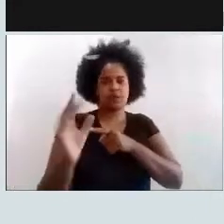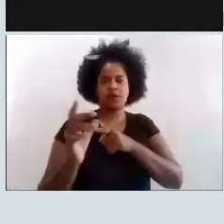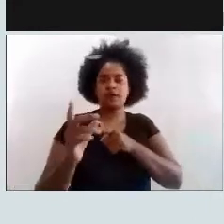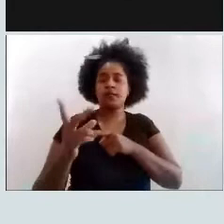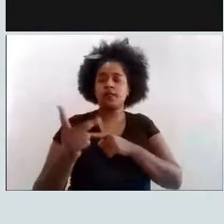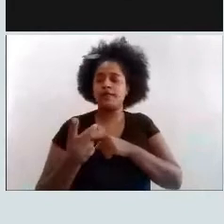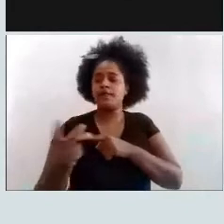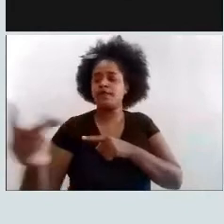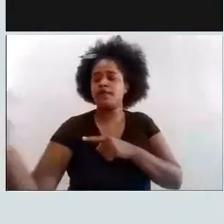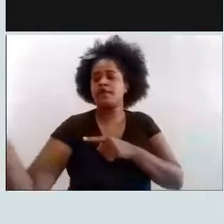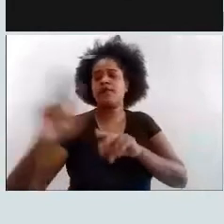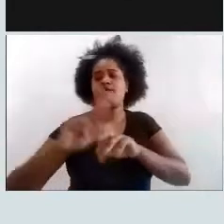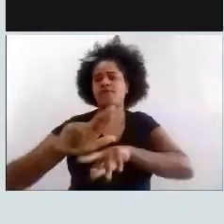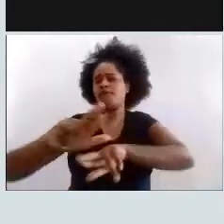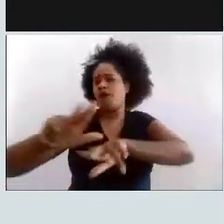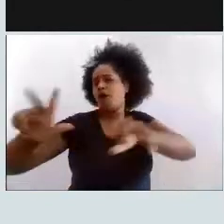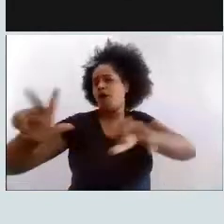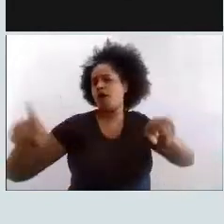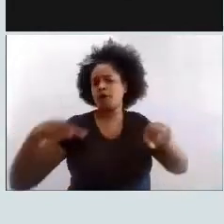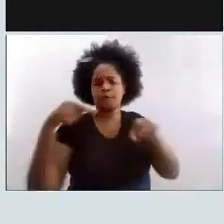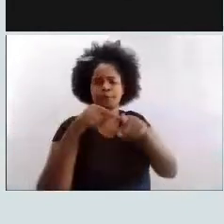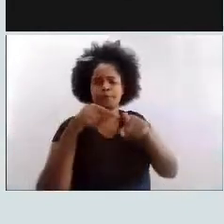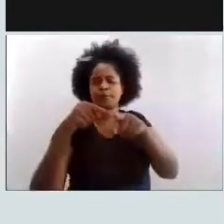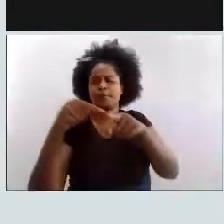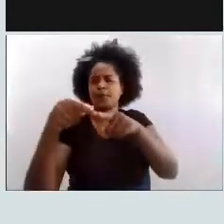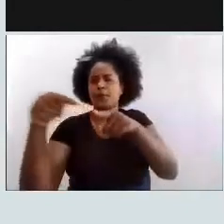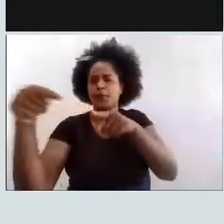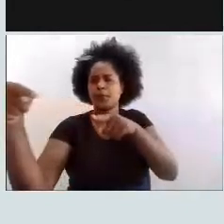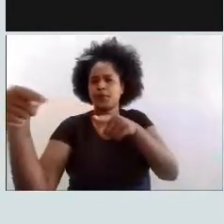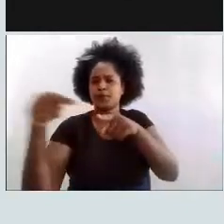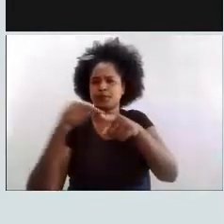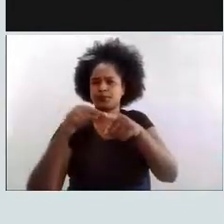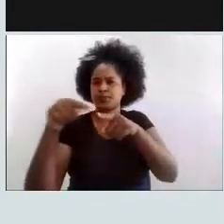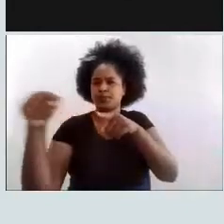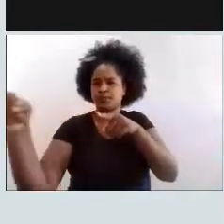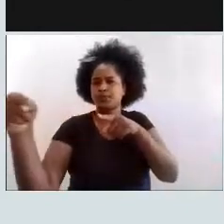Elas possuem infinitos pontos em comum.